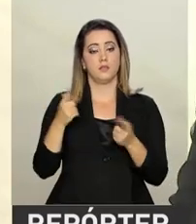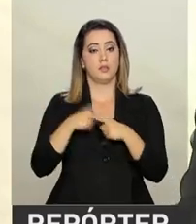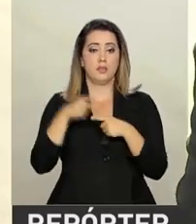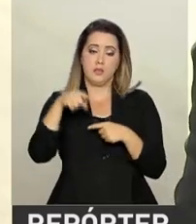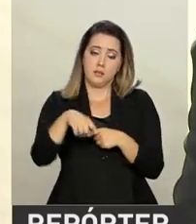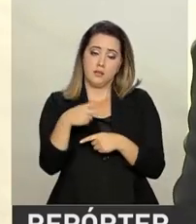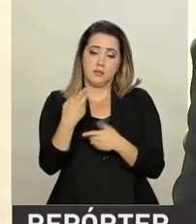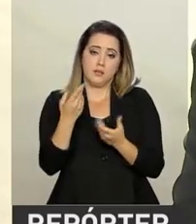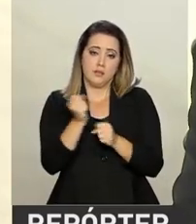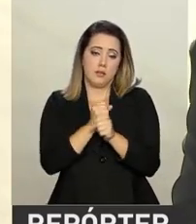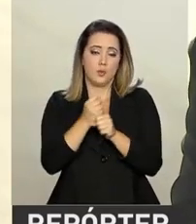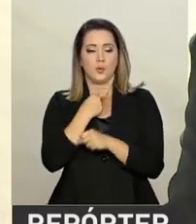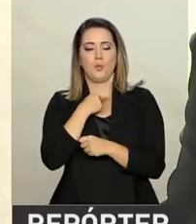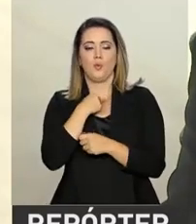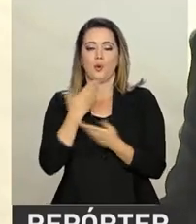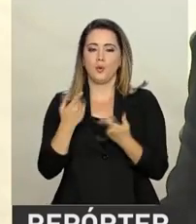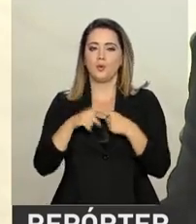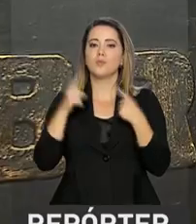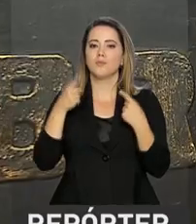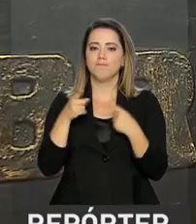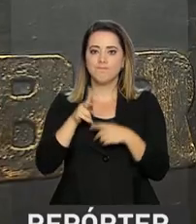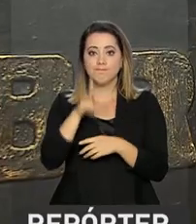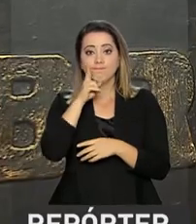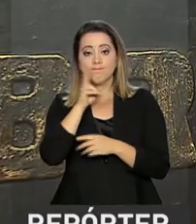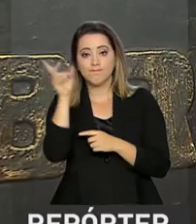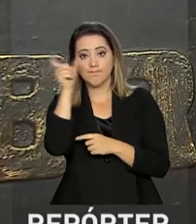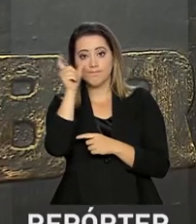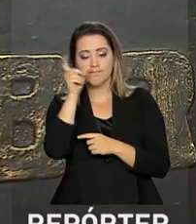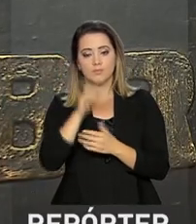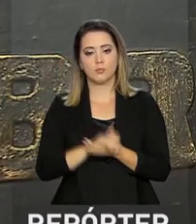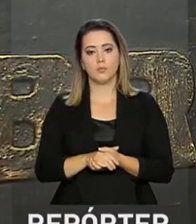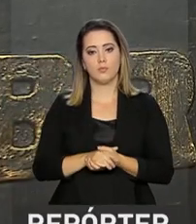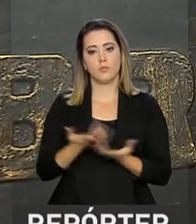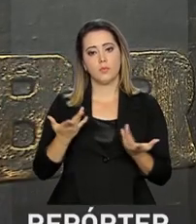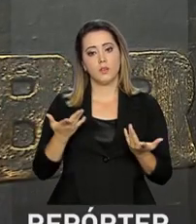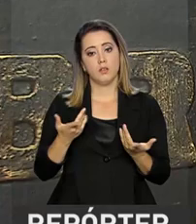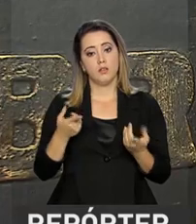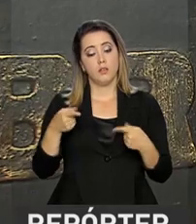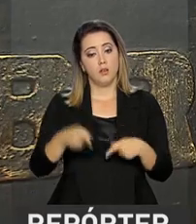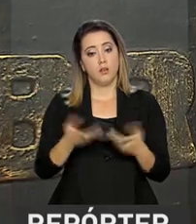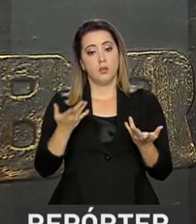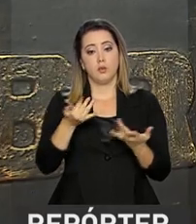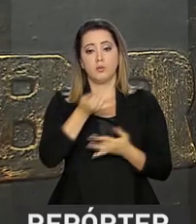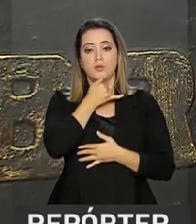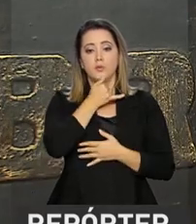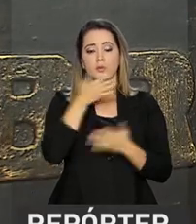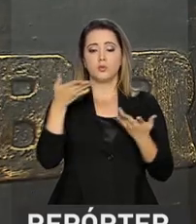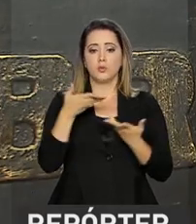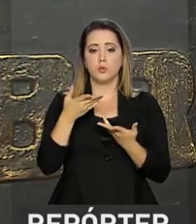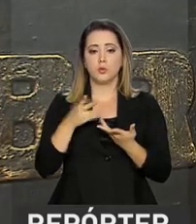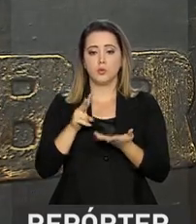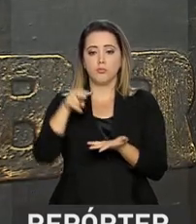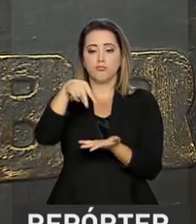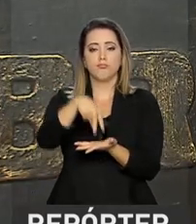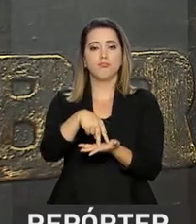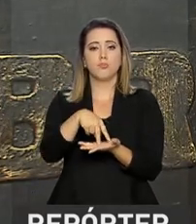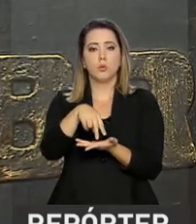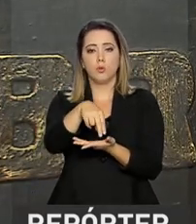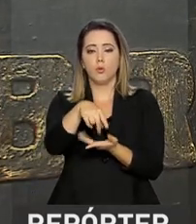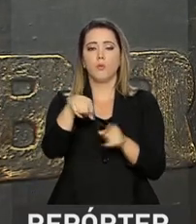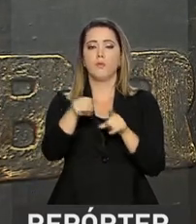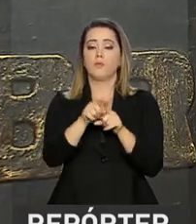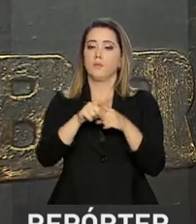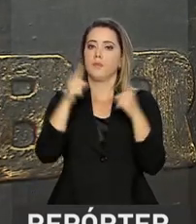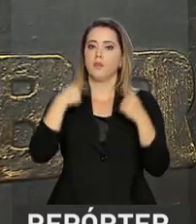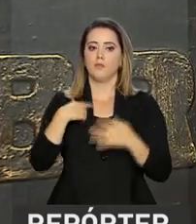mas garante que não vai perder nenhum detalhe lamento agora não ir nós eu vejo na televisão meu quinto orgulhos